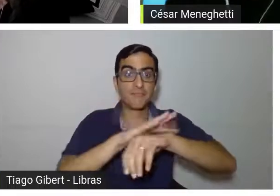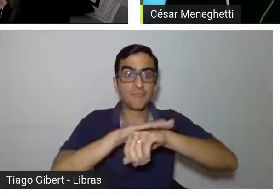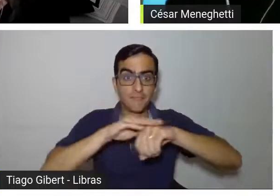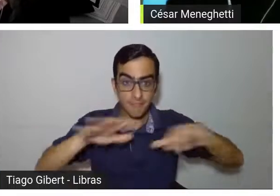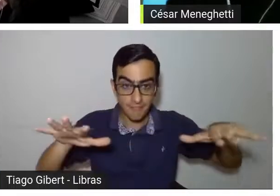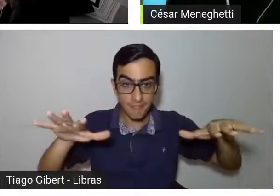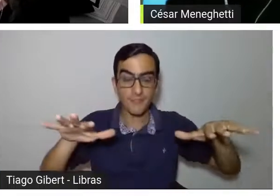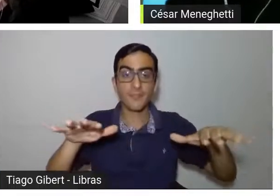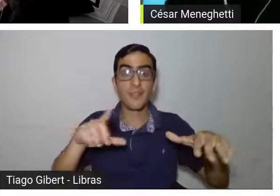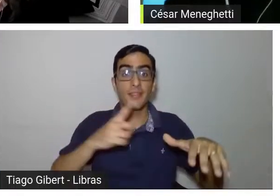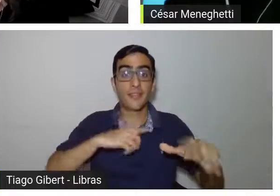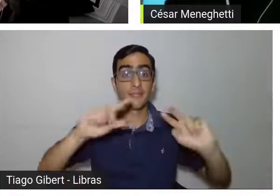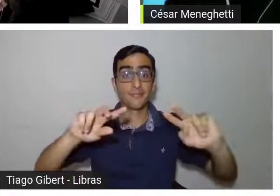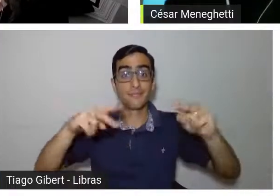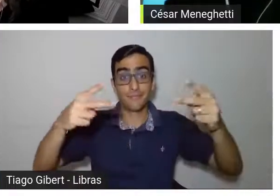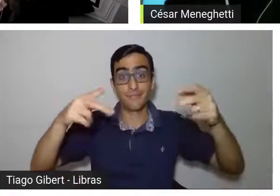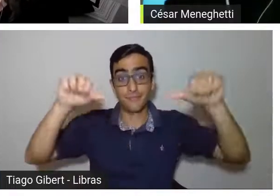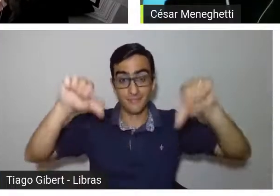até piorando, né?